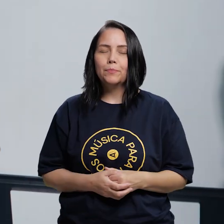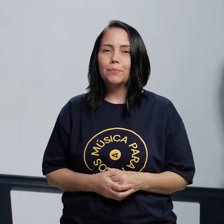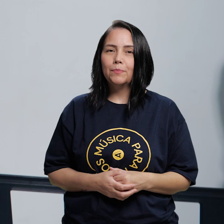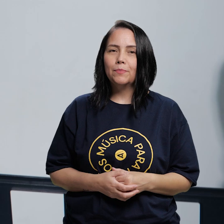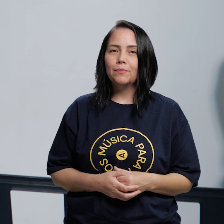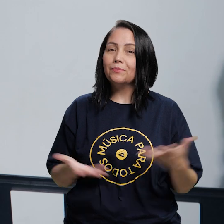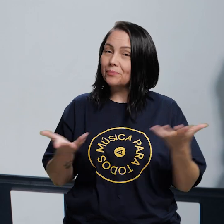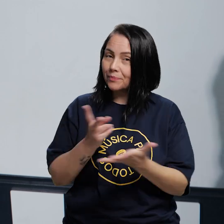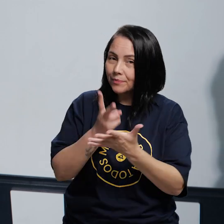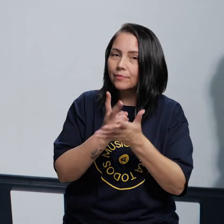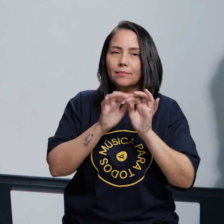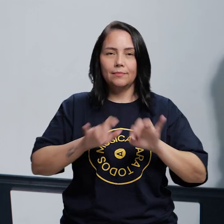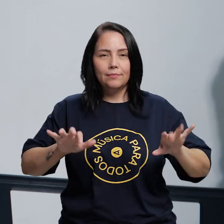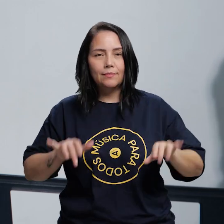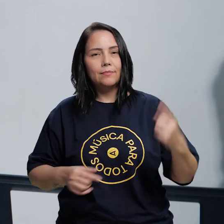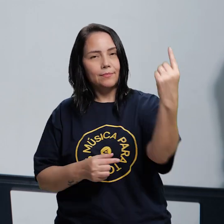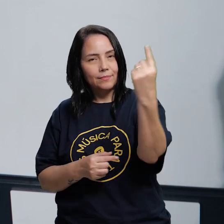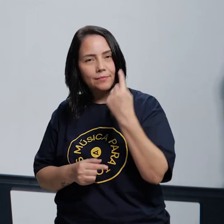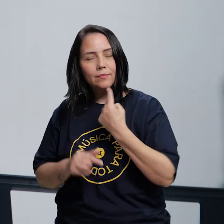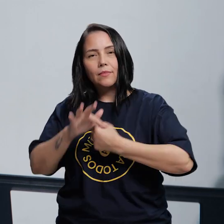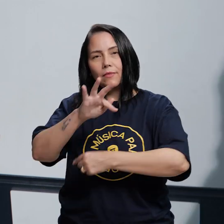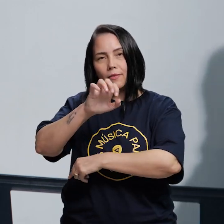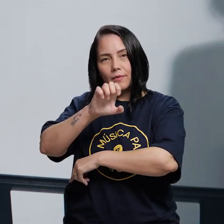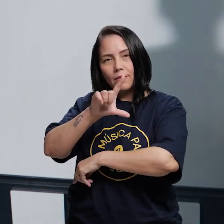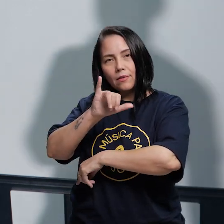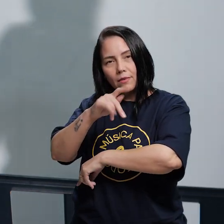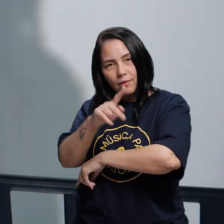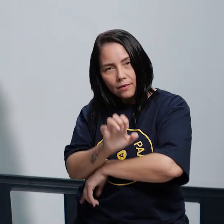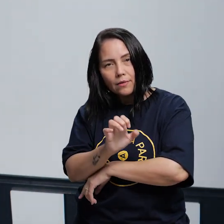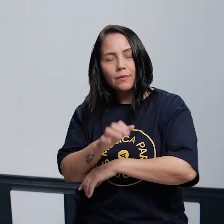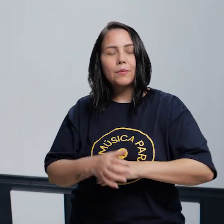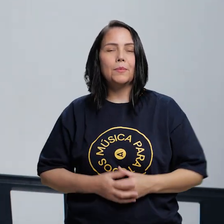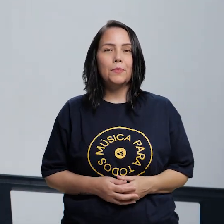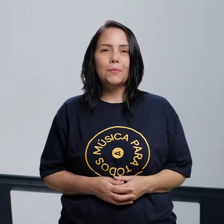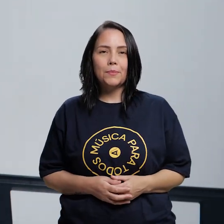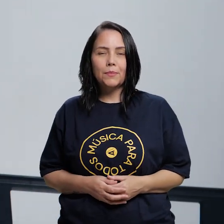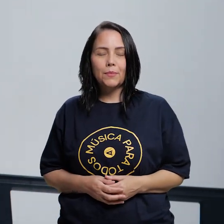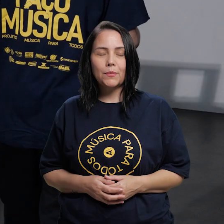outros instrumentos. Dando sequência ao teclado, Felipe, pode chegar.